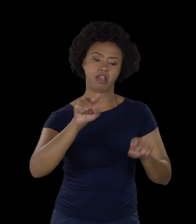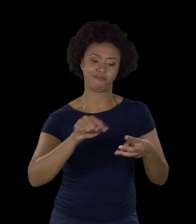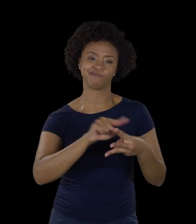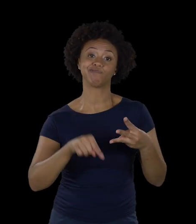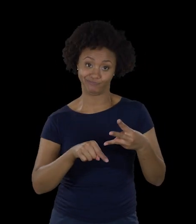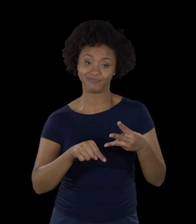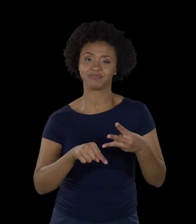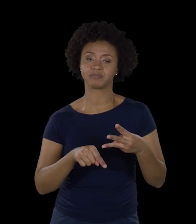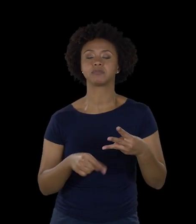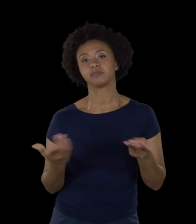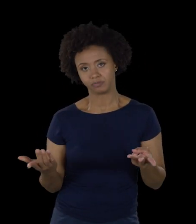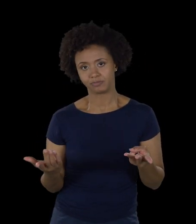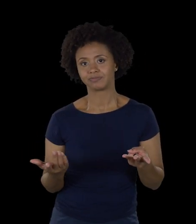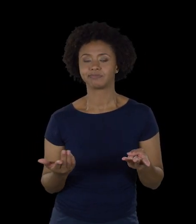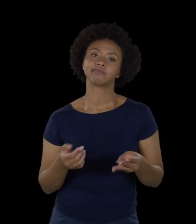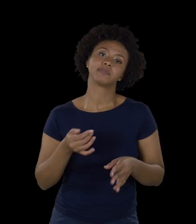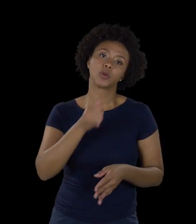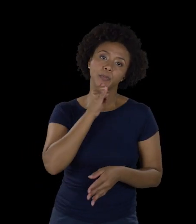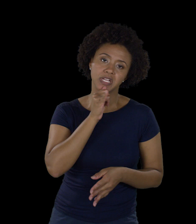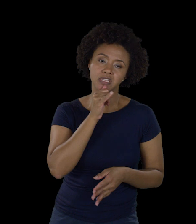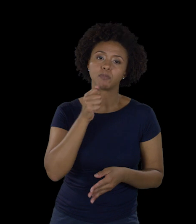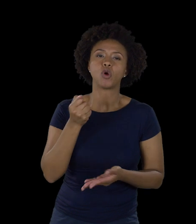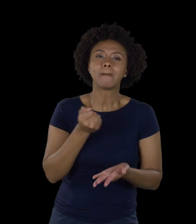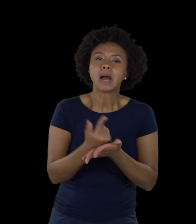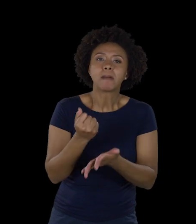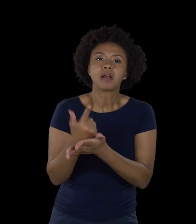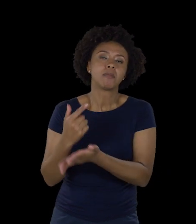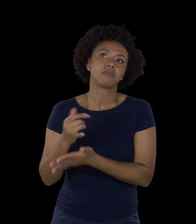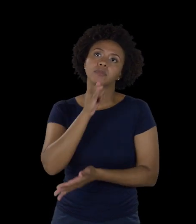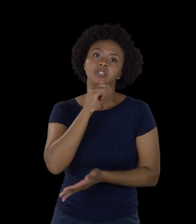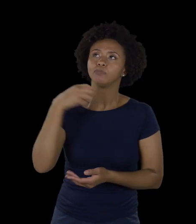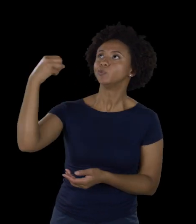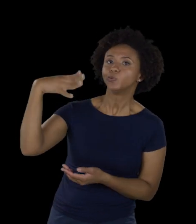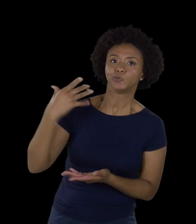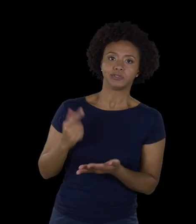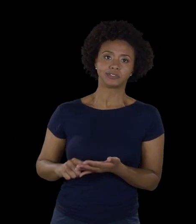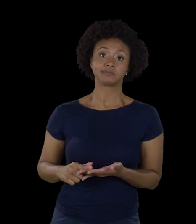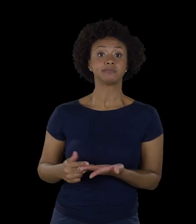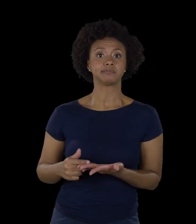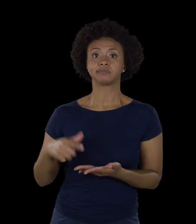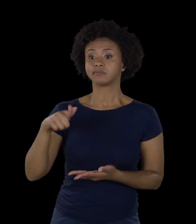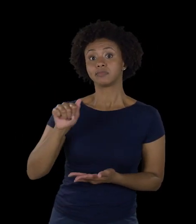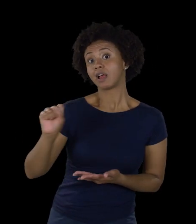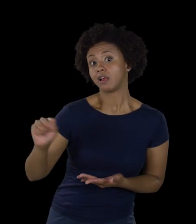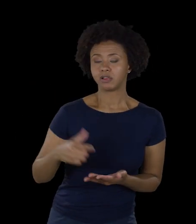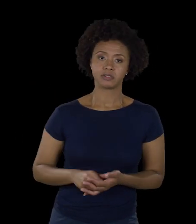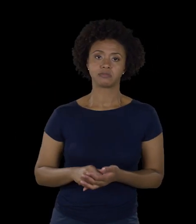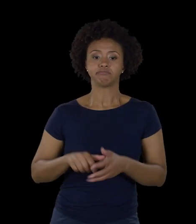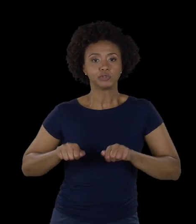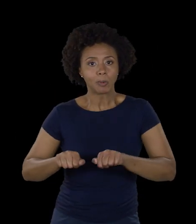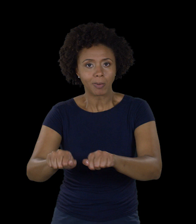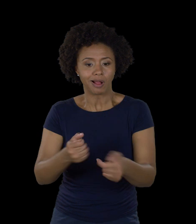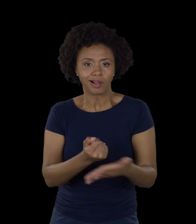as contas, que todo mês pode chegar a um patamar, por exemplo, luz, gás ou supermercado. E